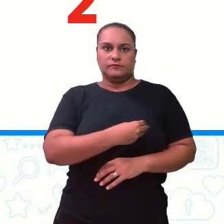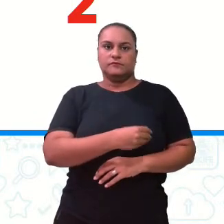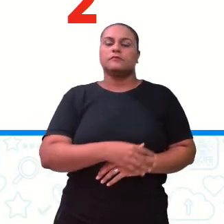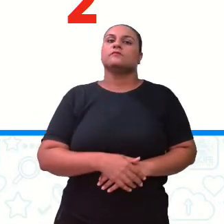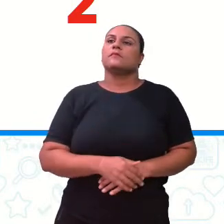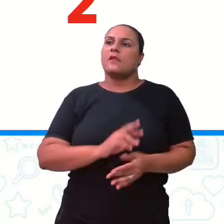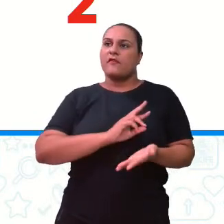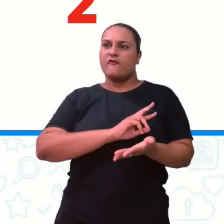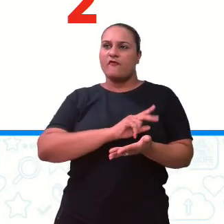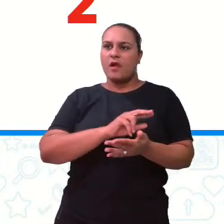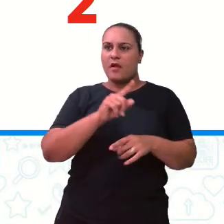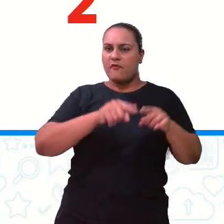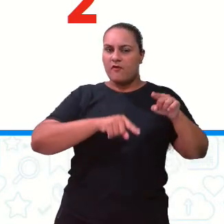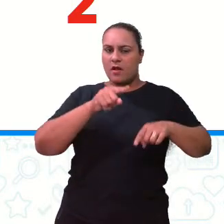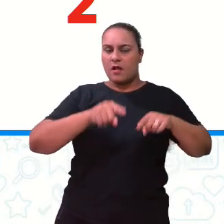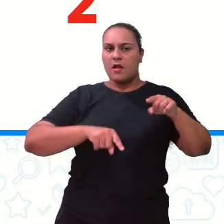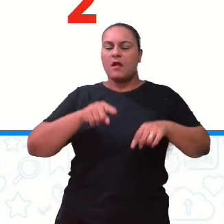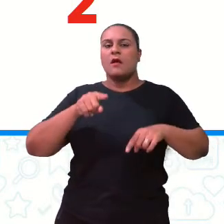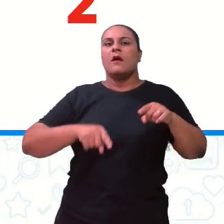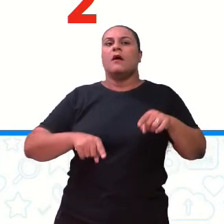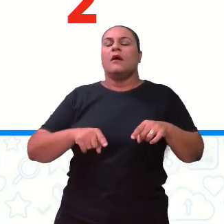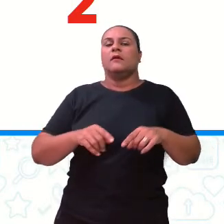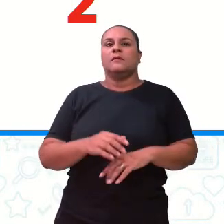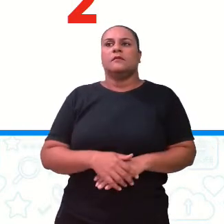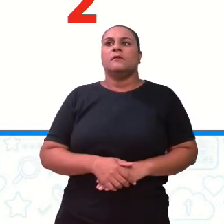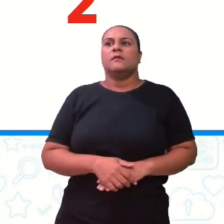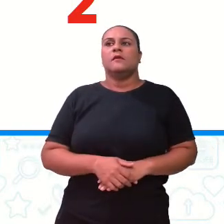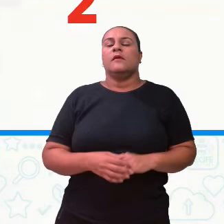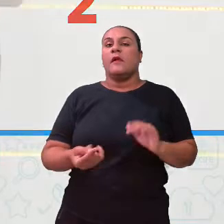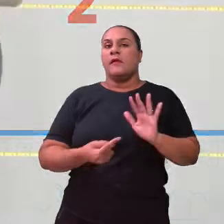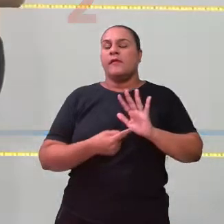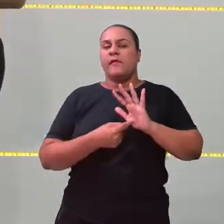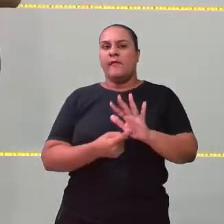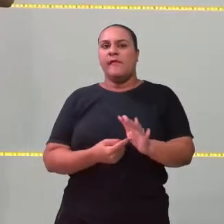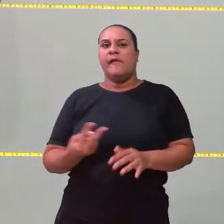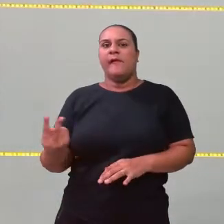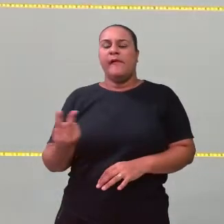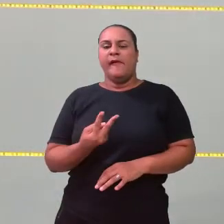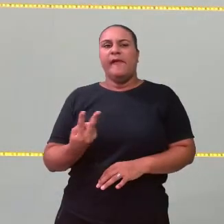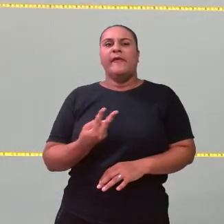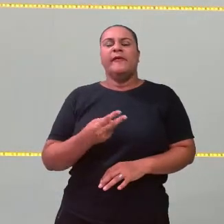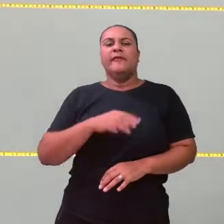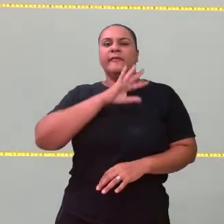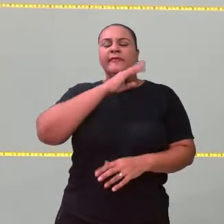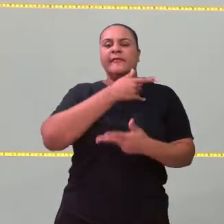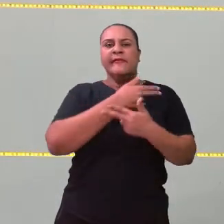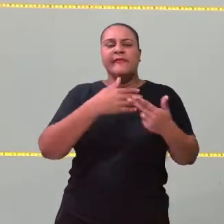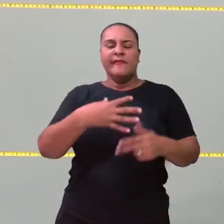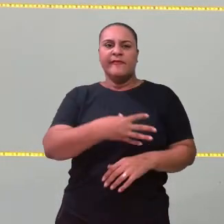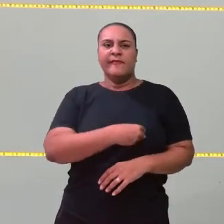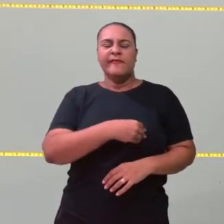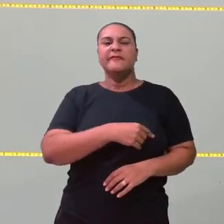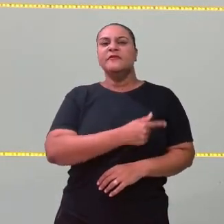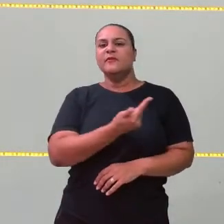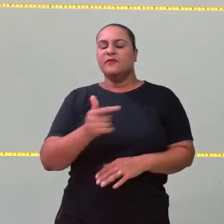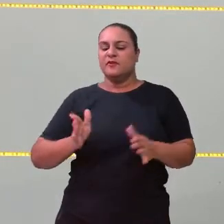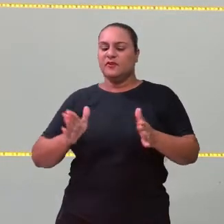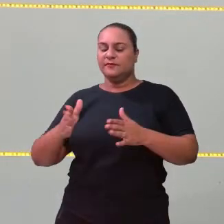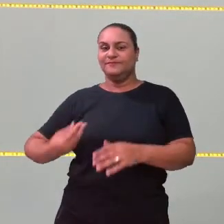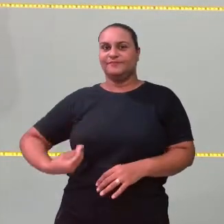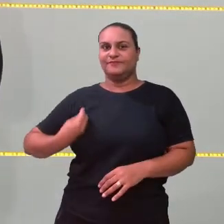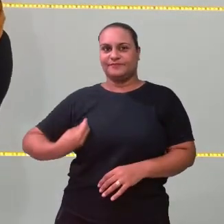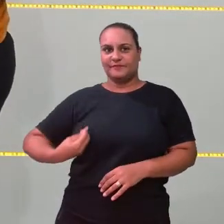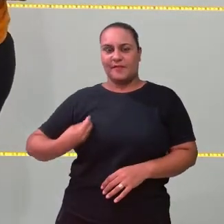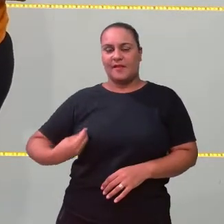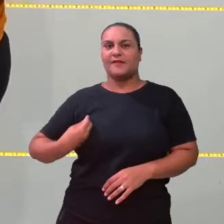de variável. Essa coluna está trazendo duas variáveis, o mamífero e a coluna que está falando do tempo de